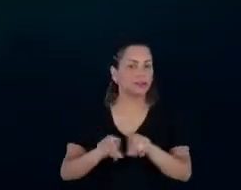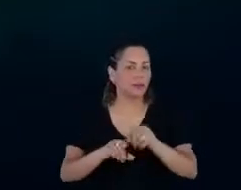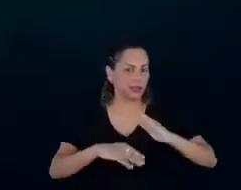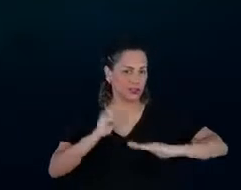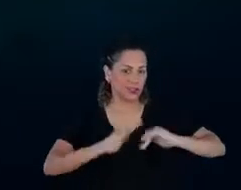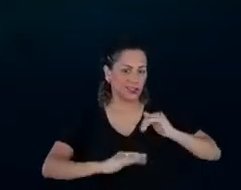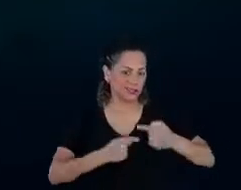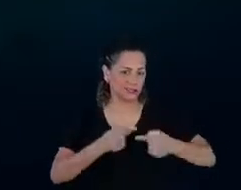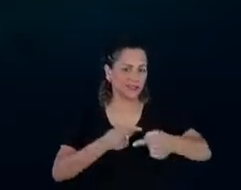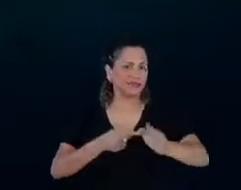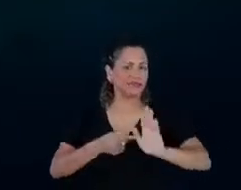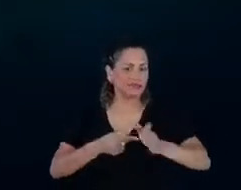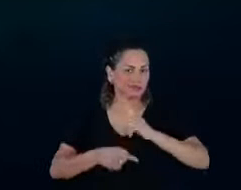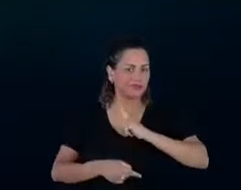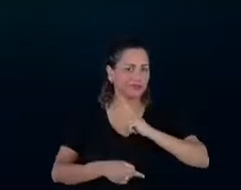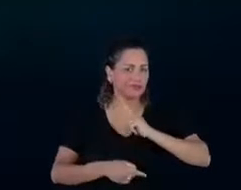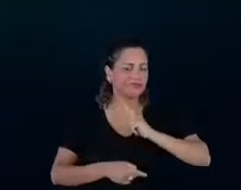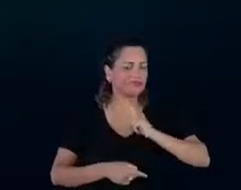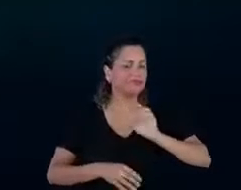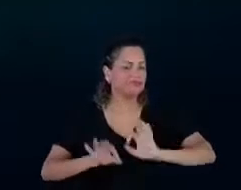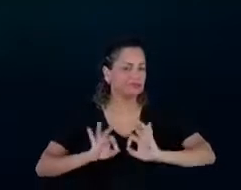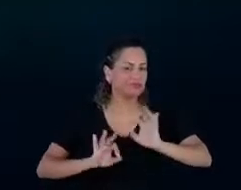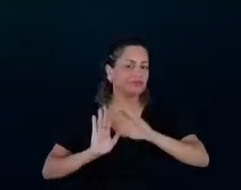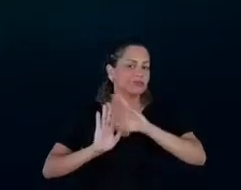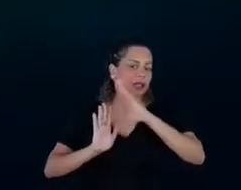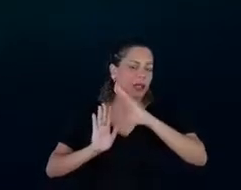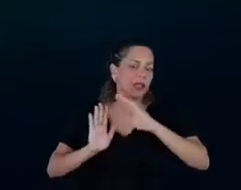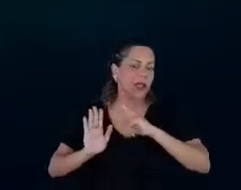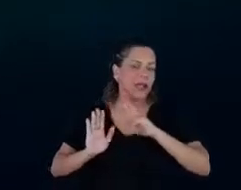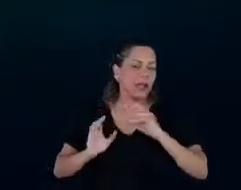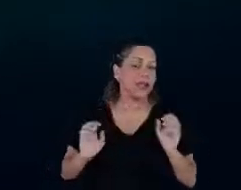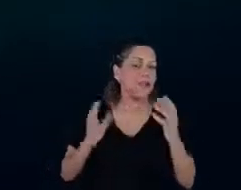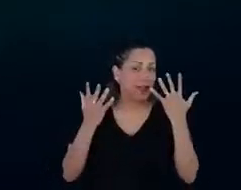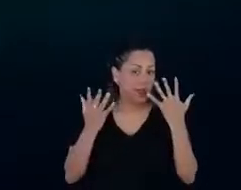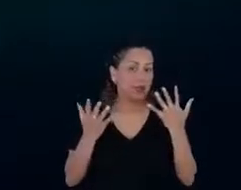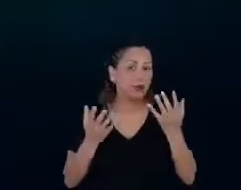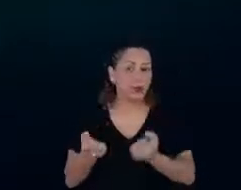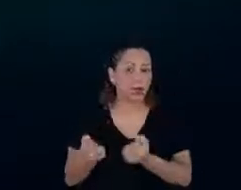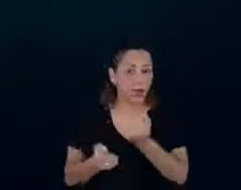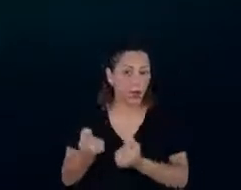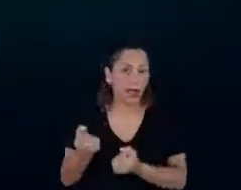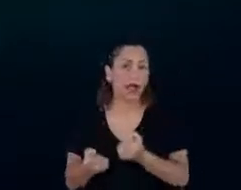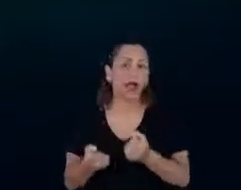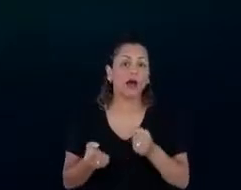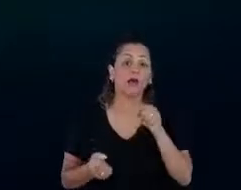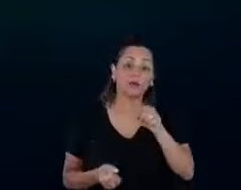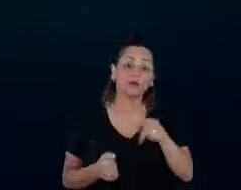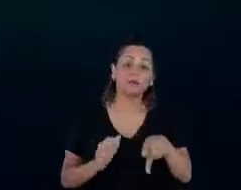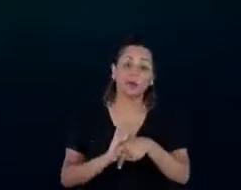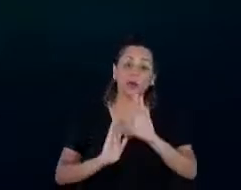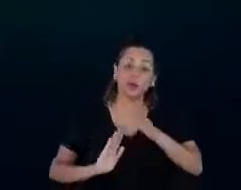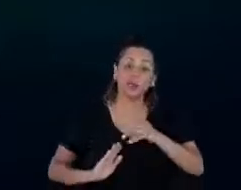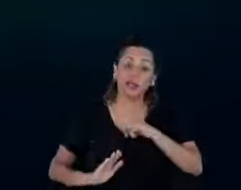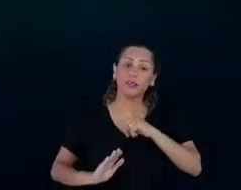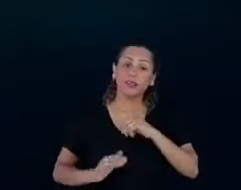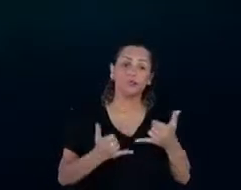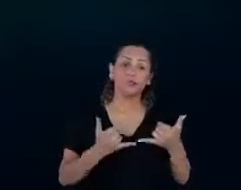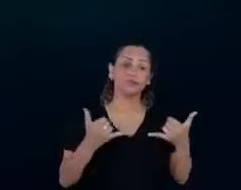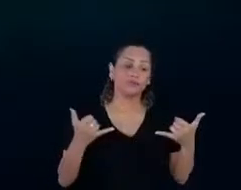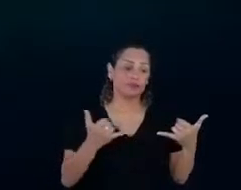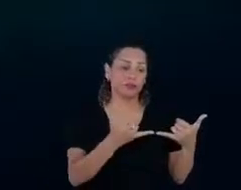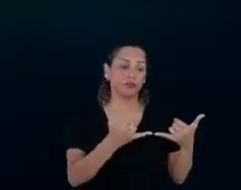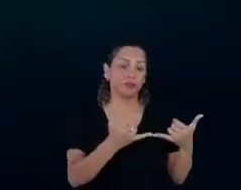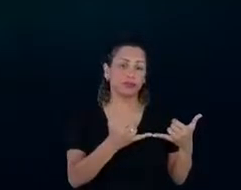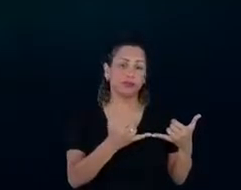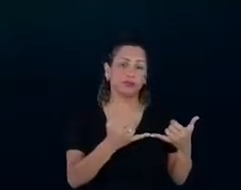gente está fazendo um evento de veículos elétricos, que o Leaf está fornecendo a energia para uma mesa de um DJ